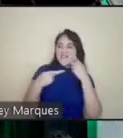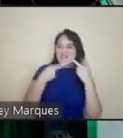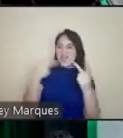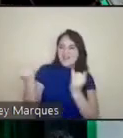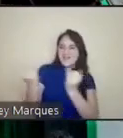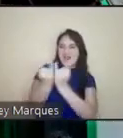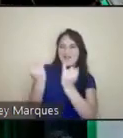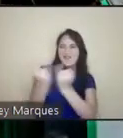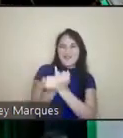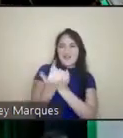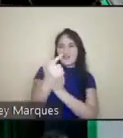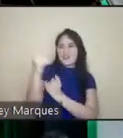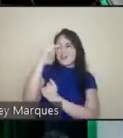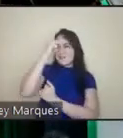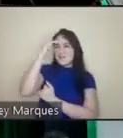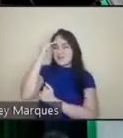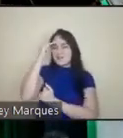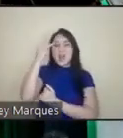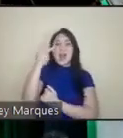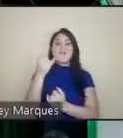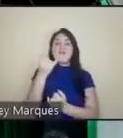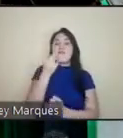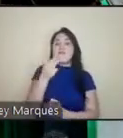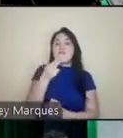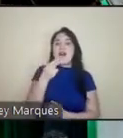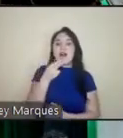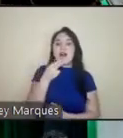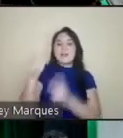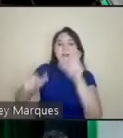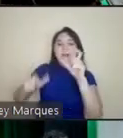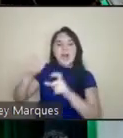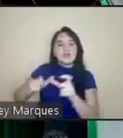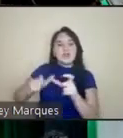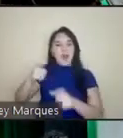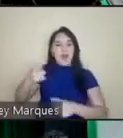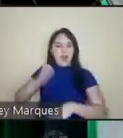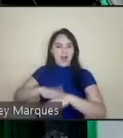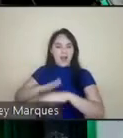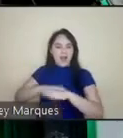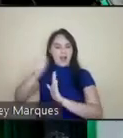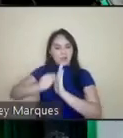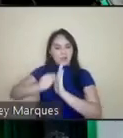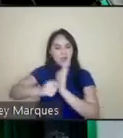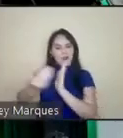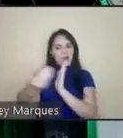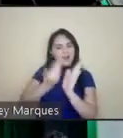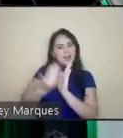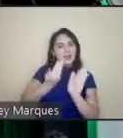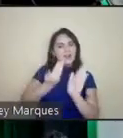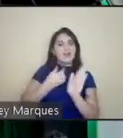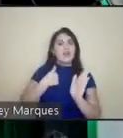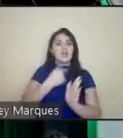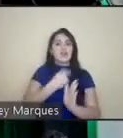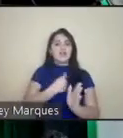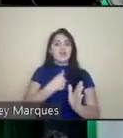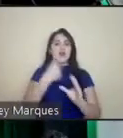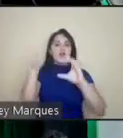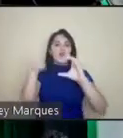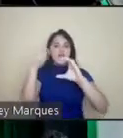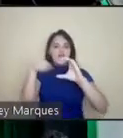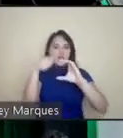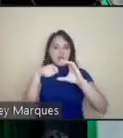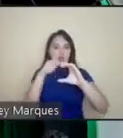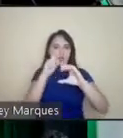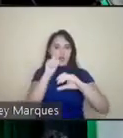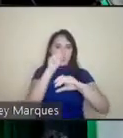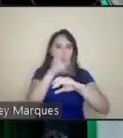de livro, falo de autores. E a gente jogou lá hoje um vídeo de um poeta que eu adoro, que é o